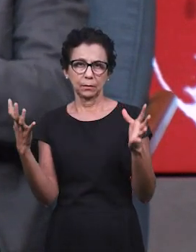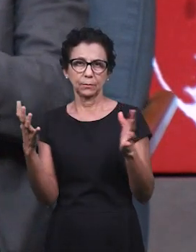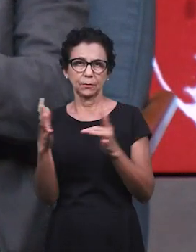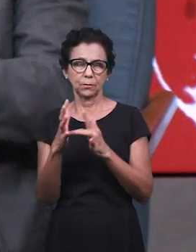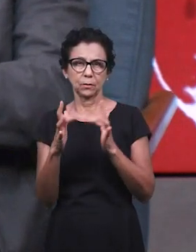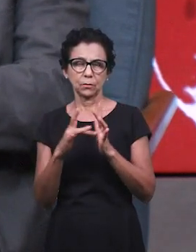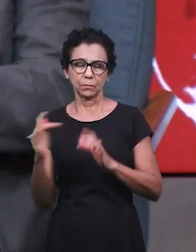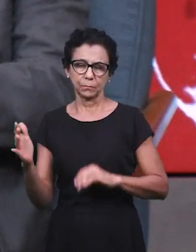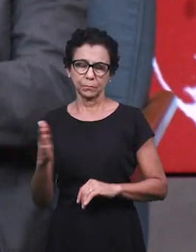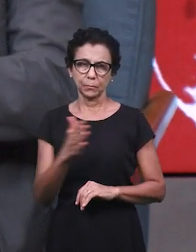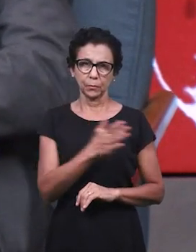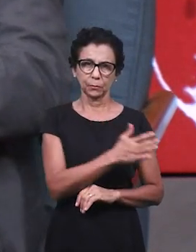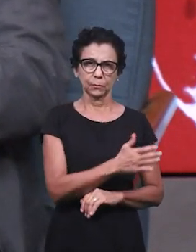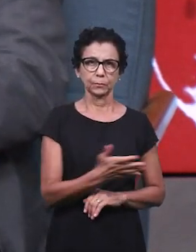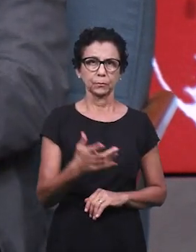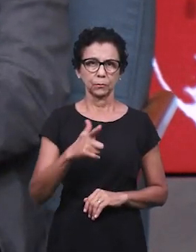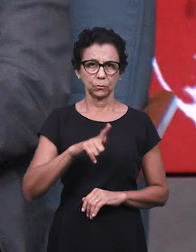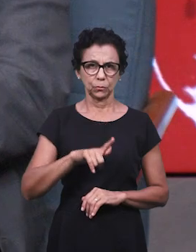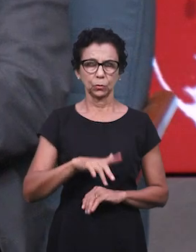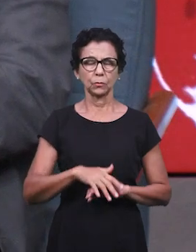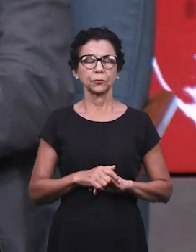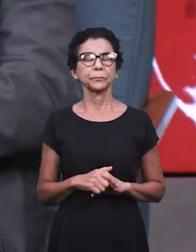diferentes. Então vamos ver.